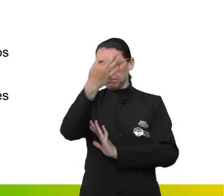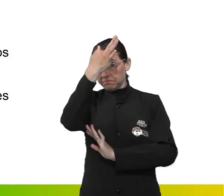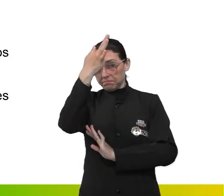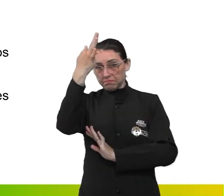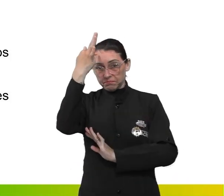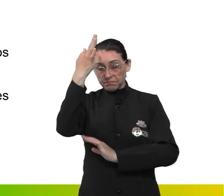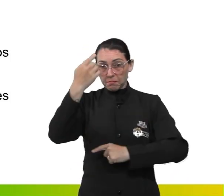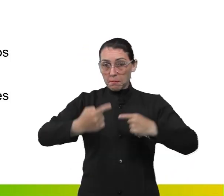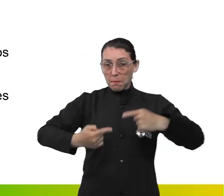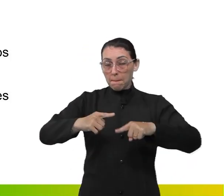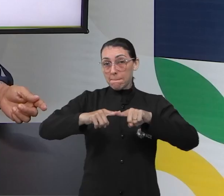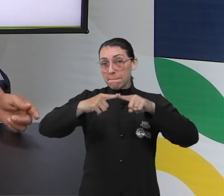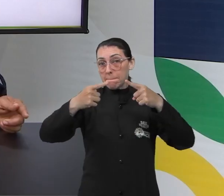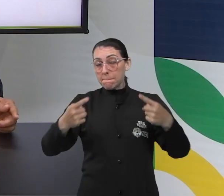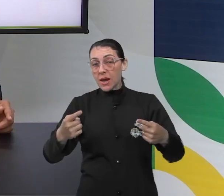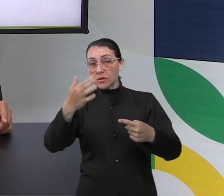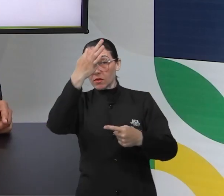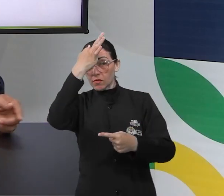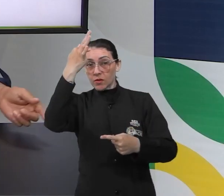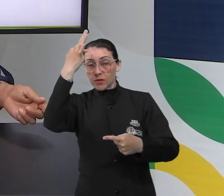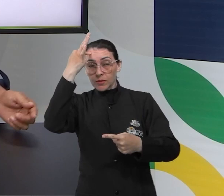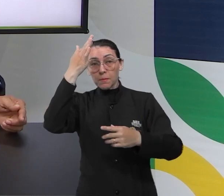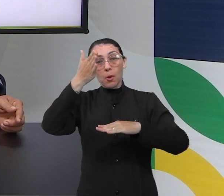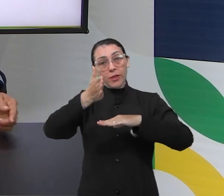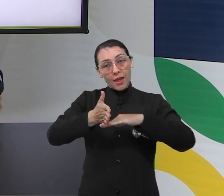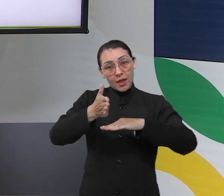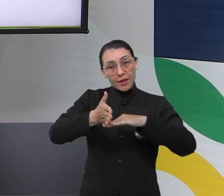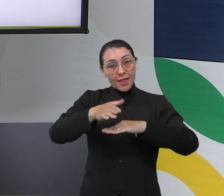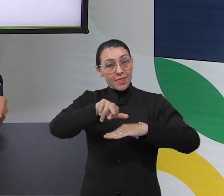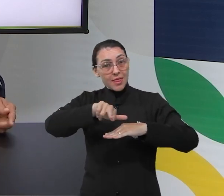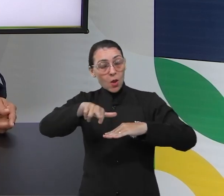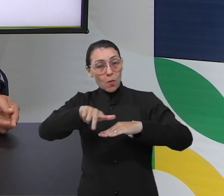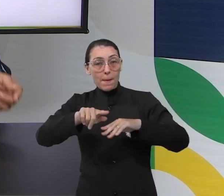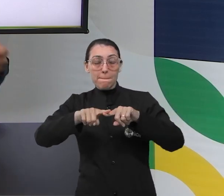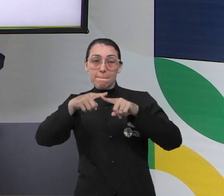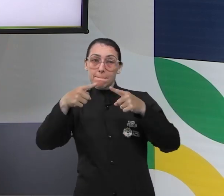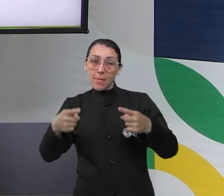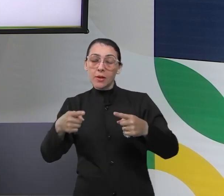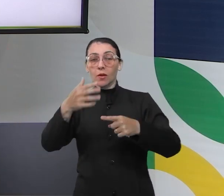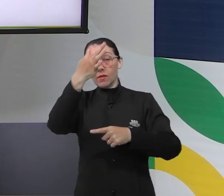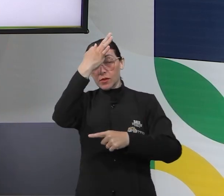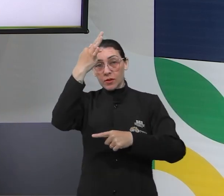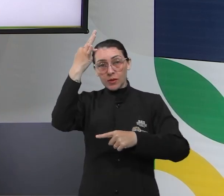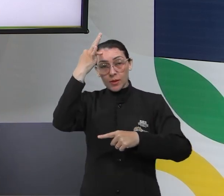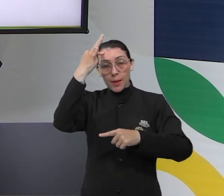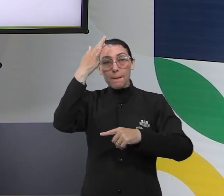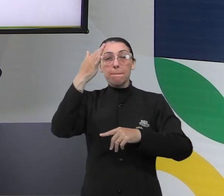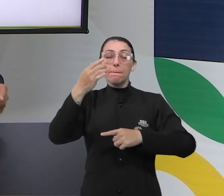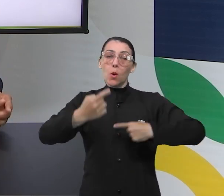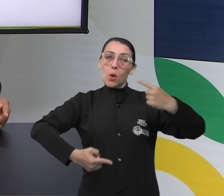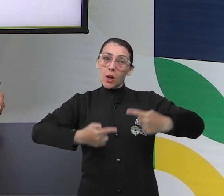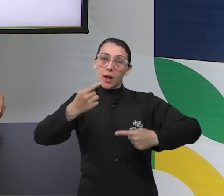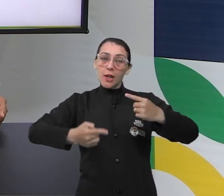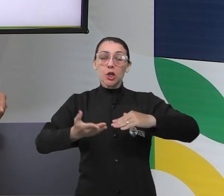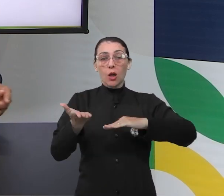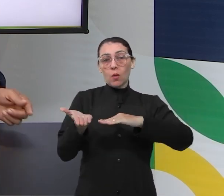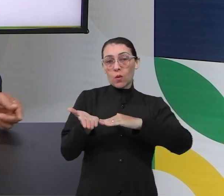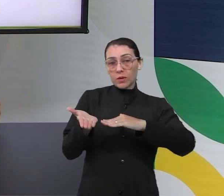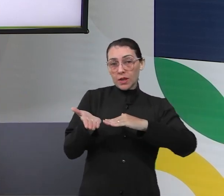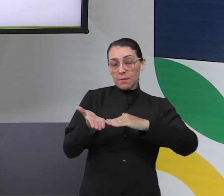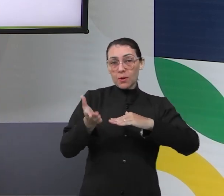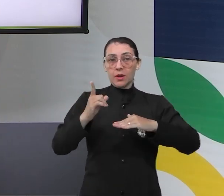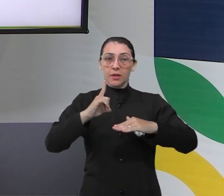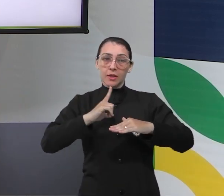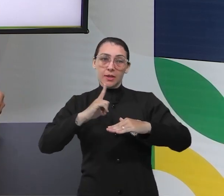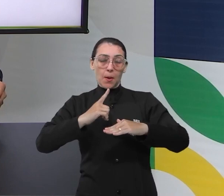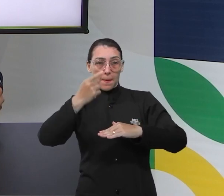filosofia política, mas não com a filosofia política moderna, e sim com a filosofia política contemporânea, que envolve